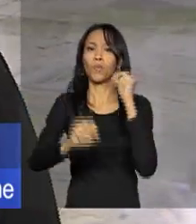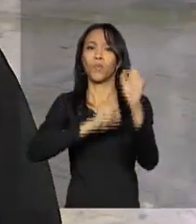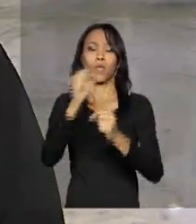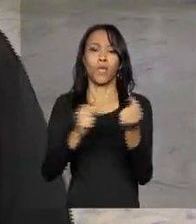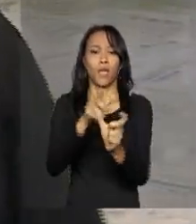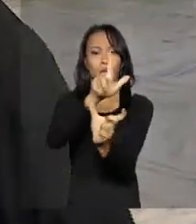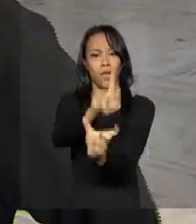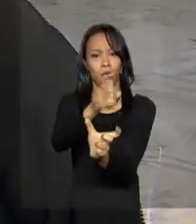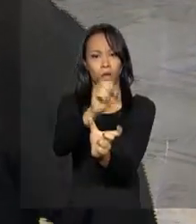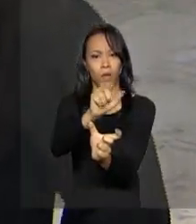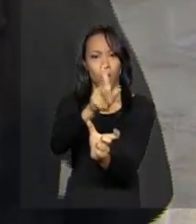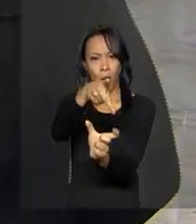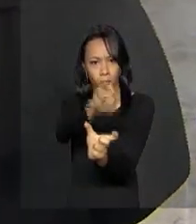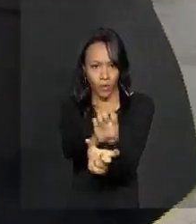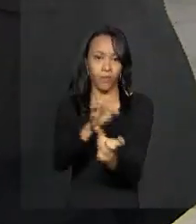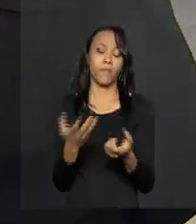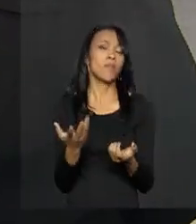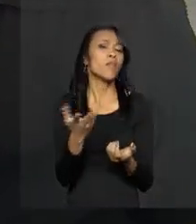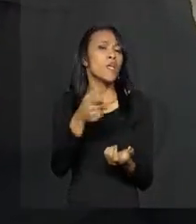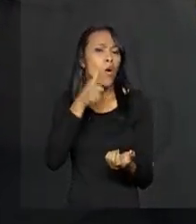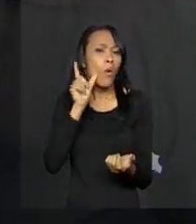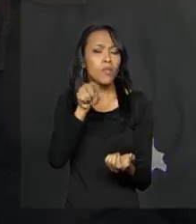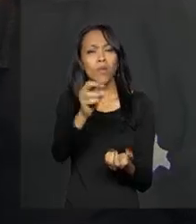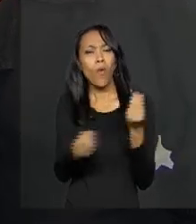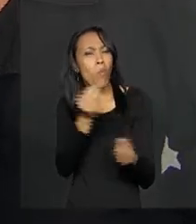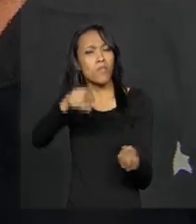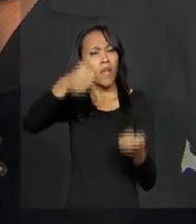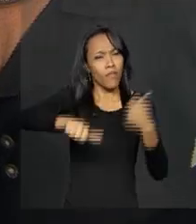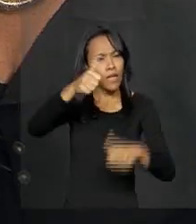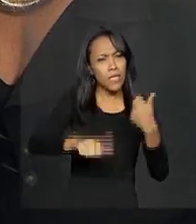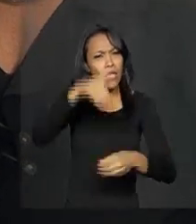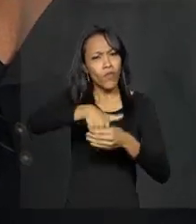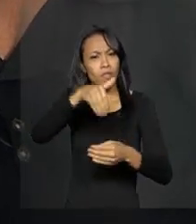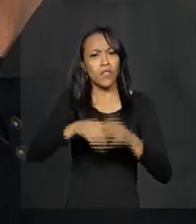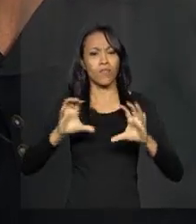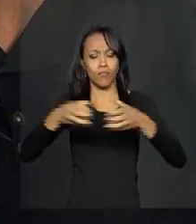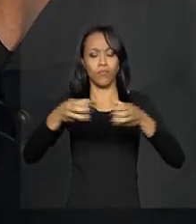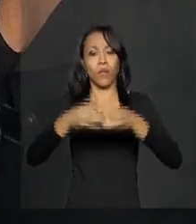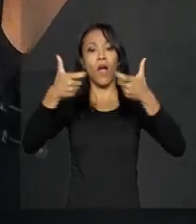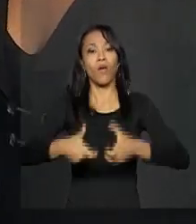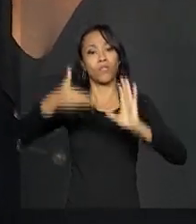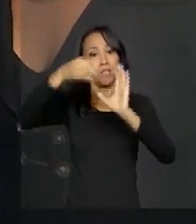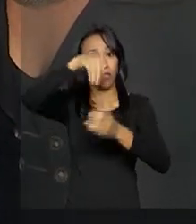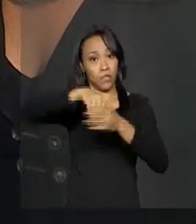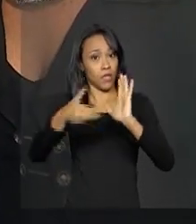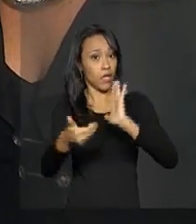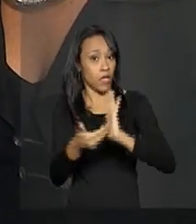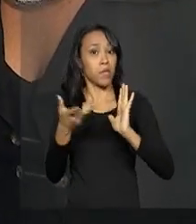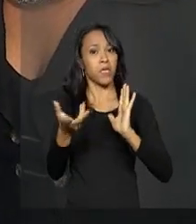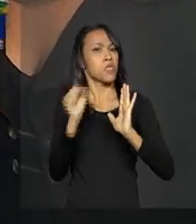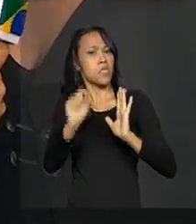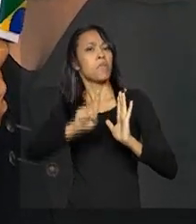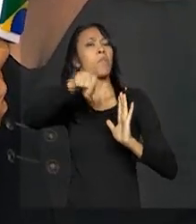como a senhora avalia a votação ontem na comissão especial criada na Câmara dos Deputados E a expectativa para a